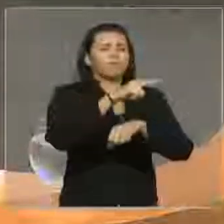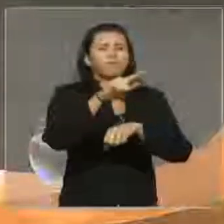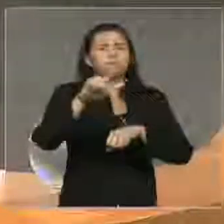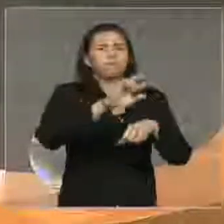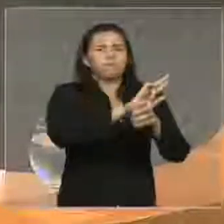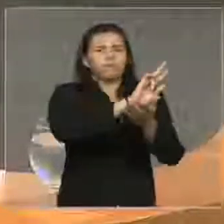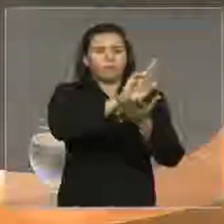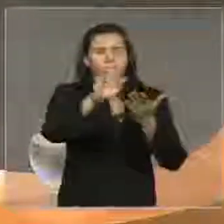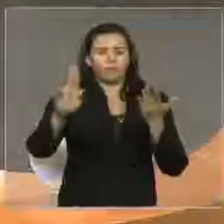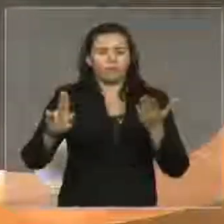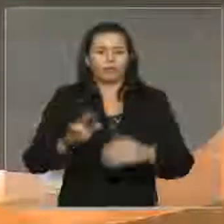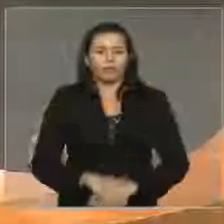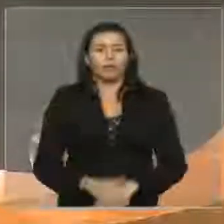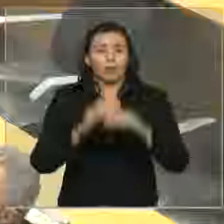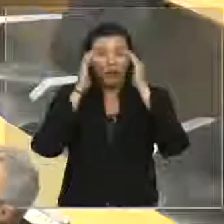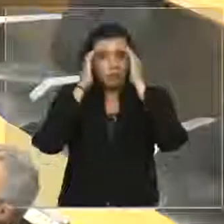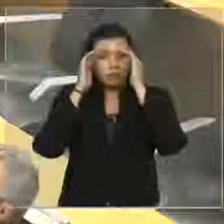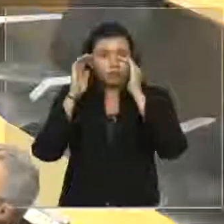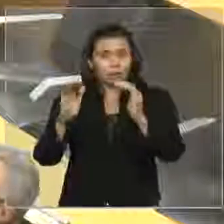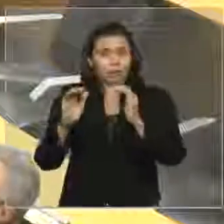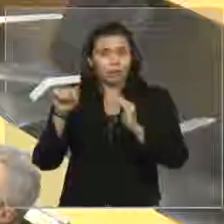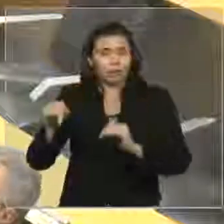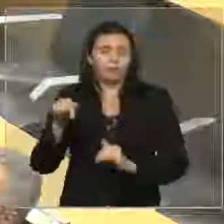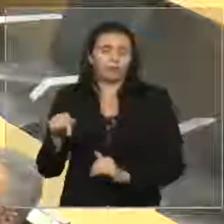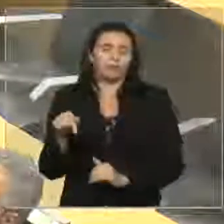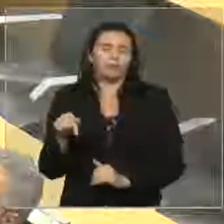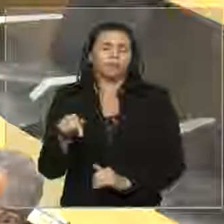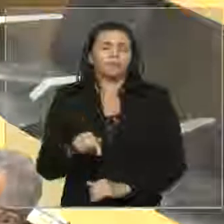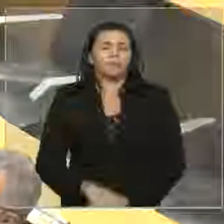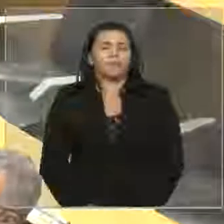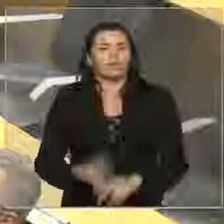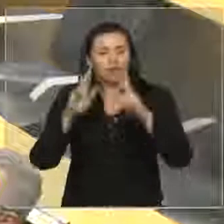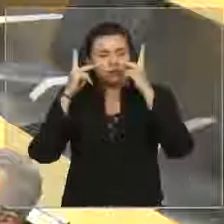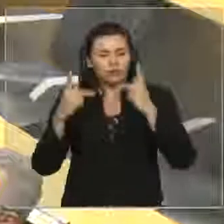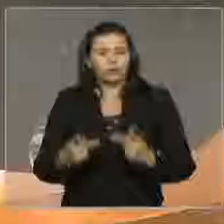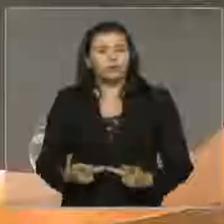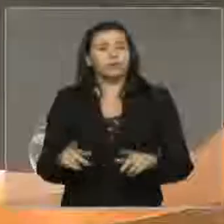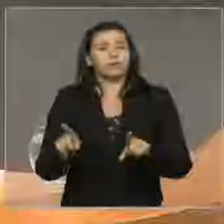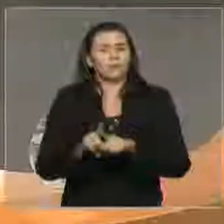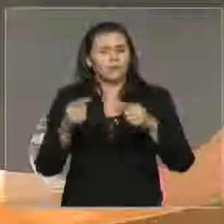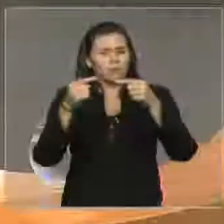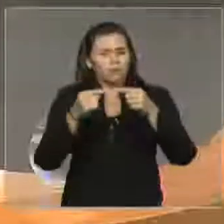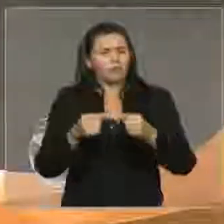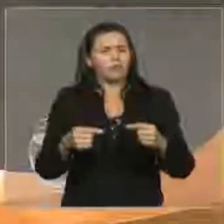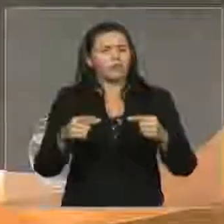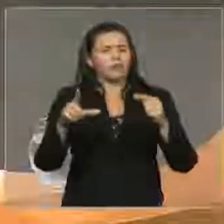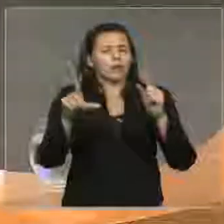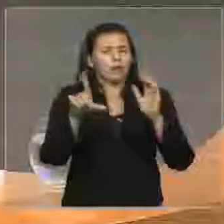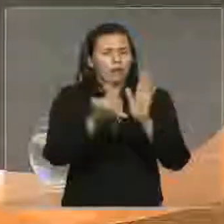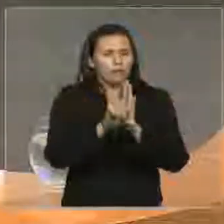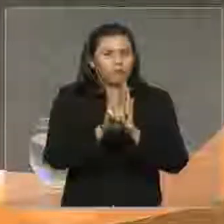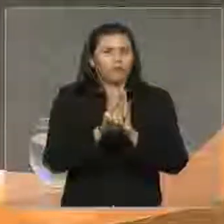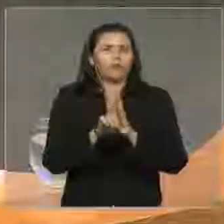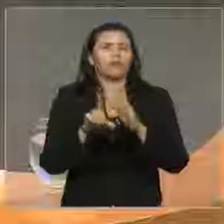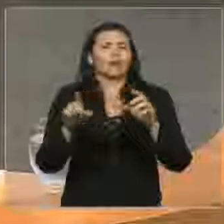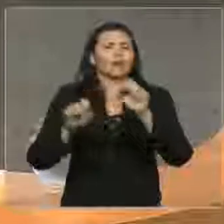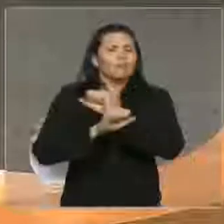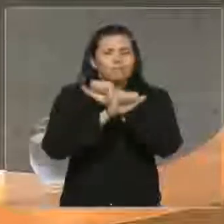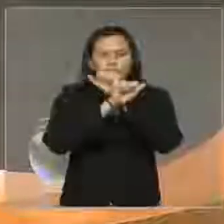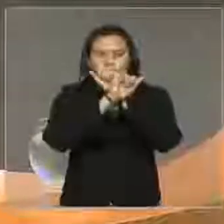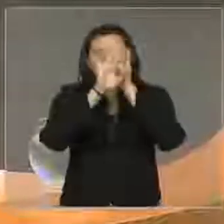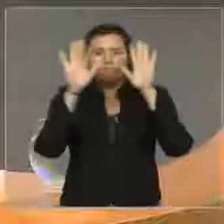cidadão, integridade, lealdade com a instituição, legalidade, profissionalismo e transparência,